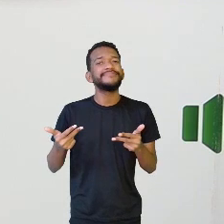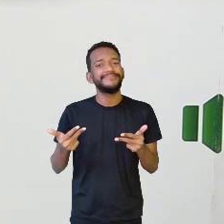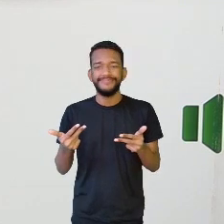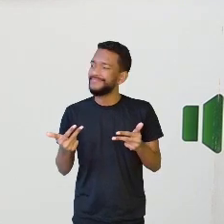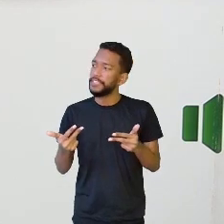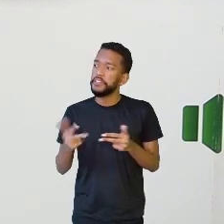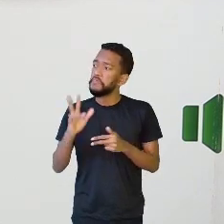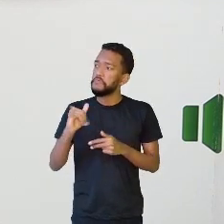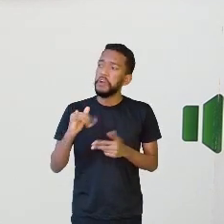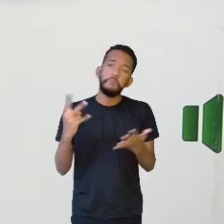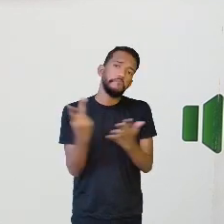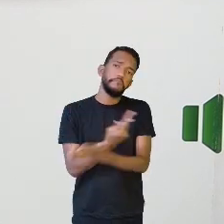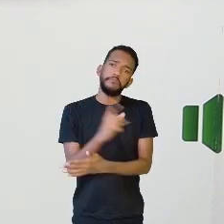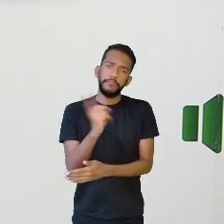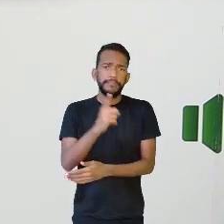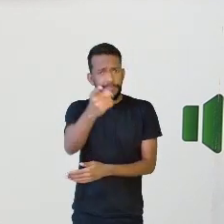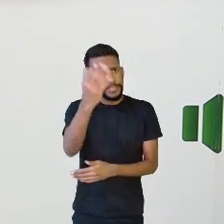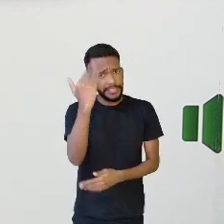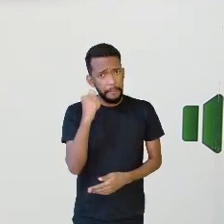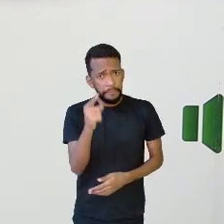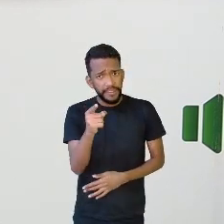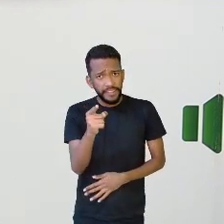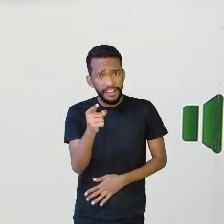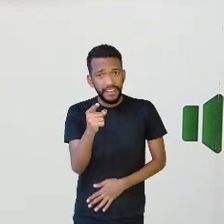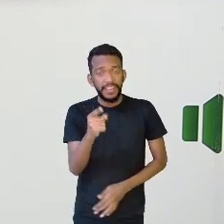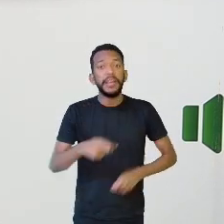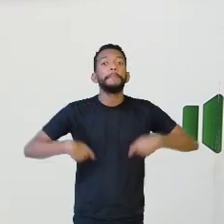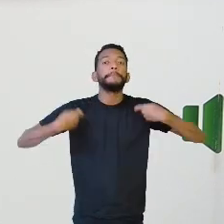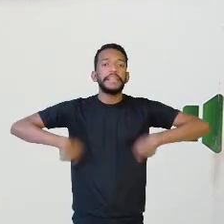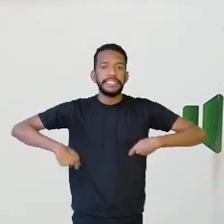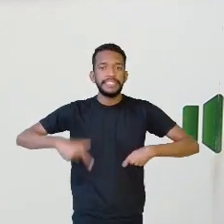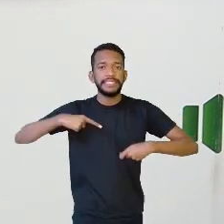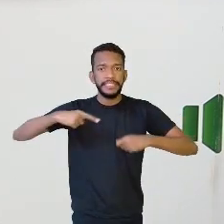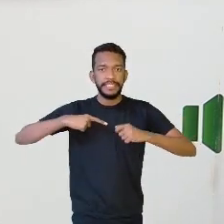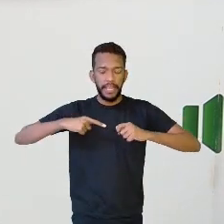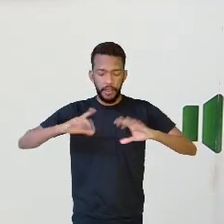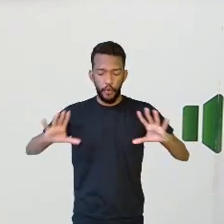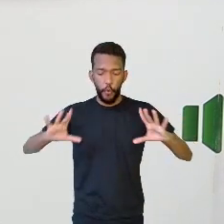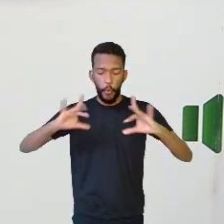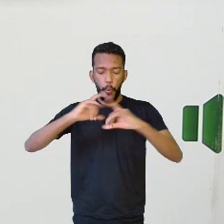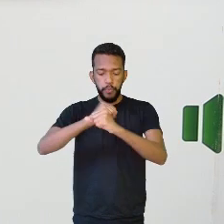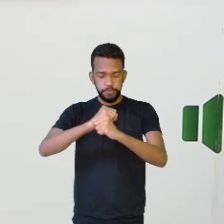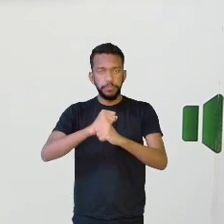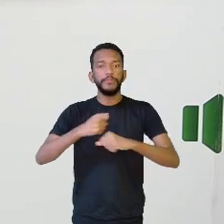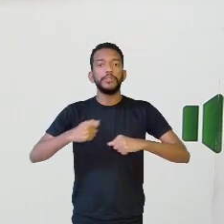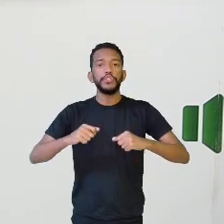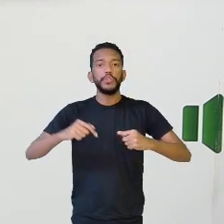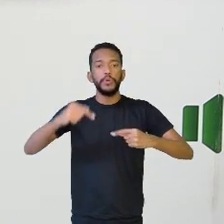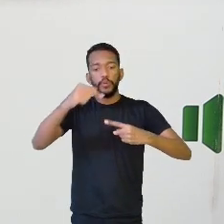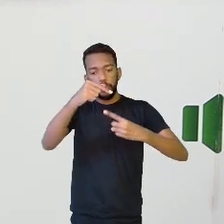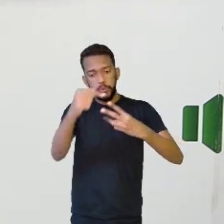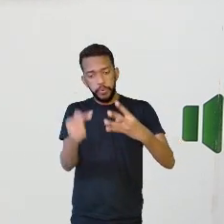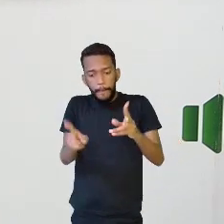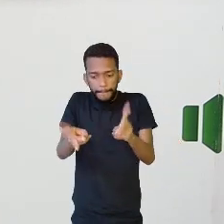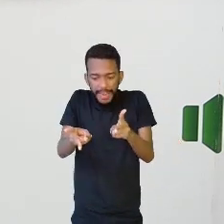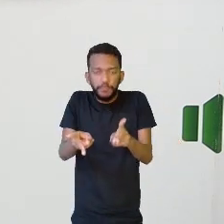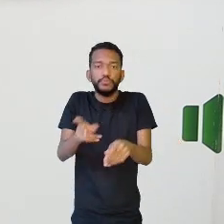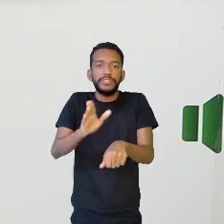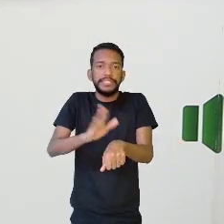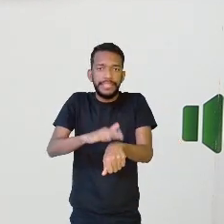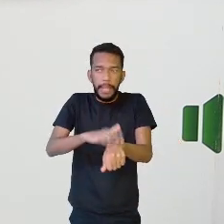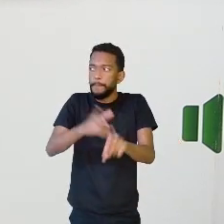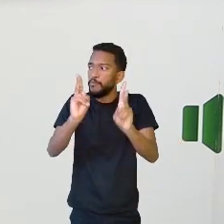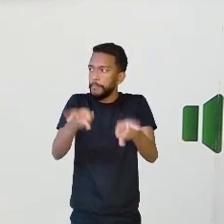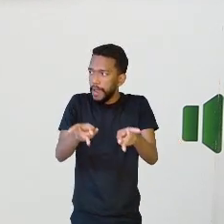não ocorre. Sabia? Pois é. É preciso ter o conjunto. Tudo precisa estar ali ao mesmo tempo para que